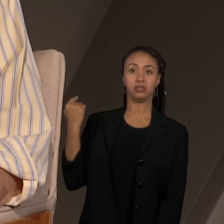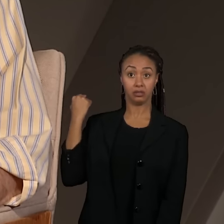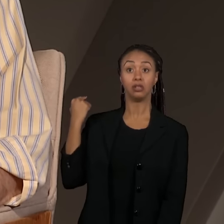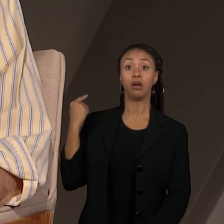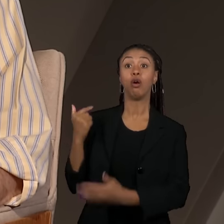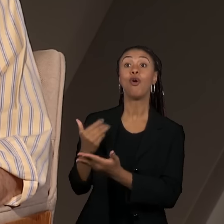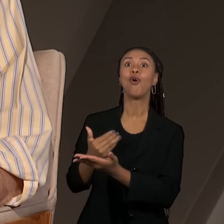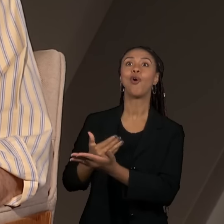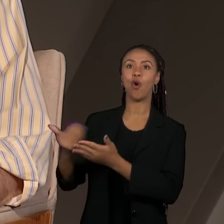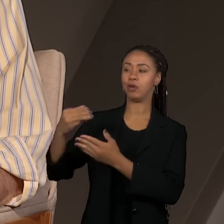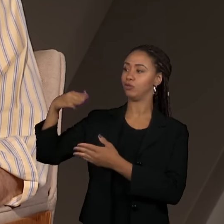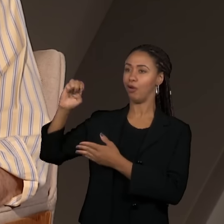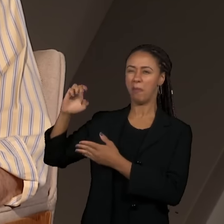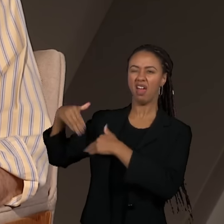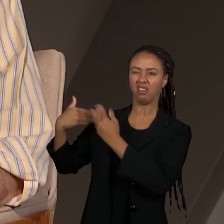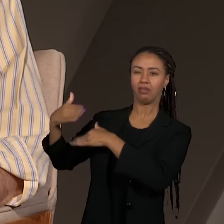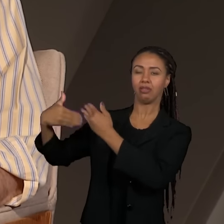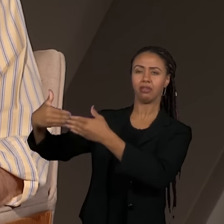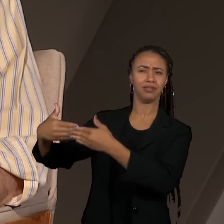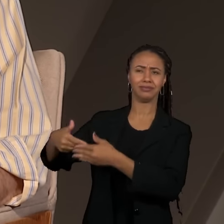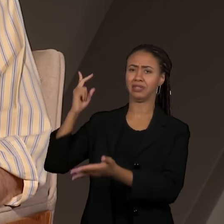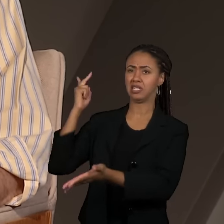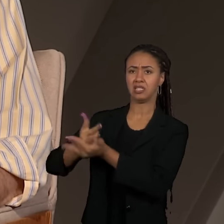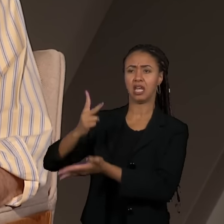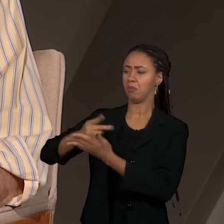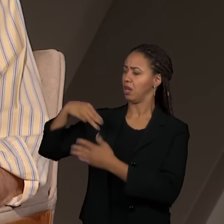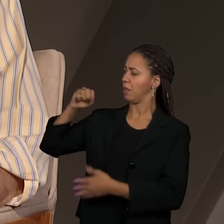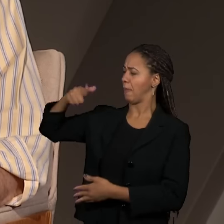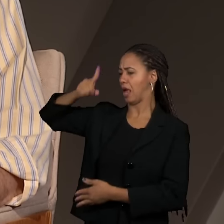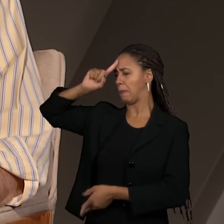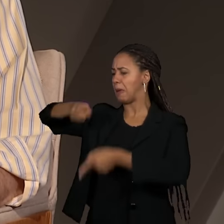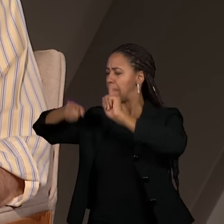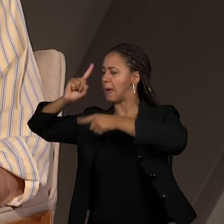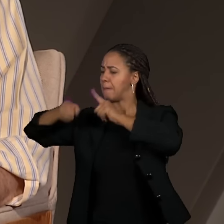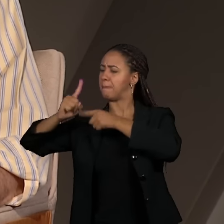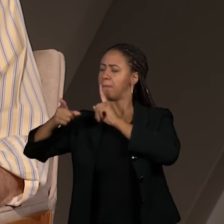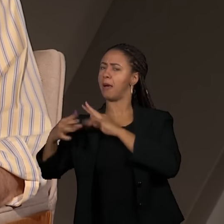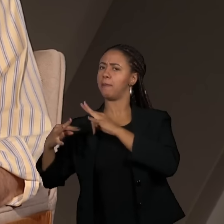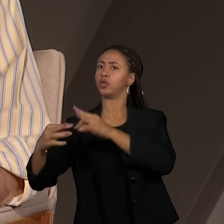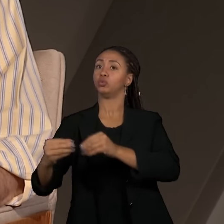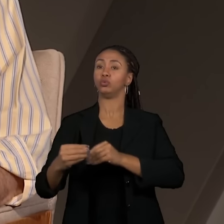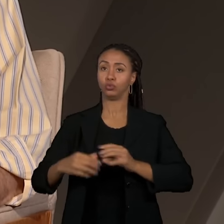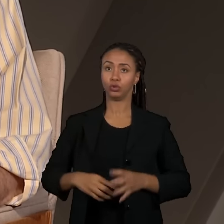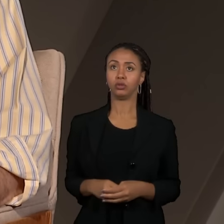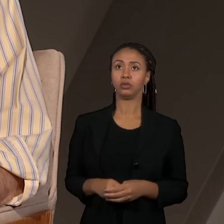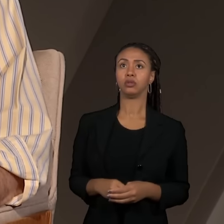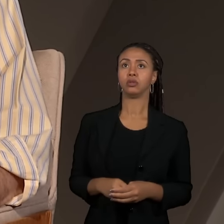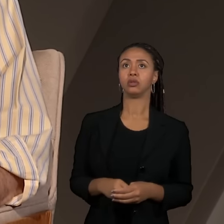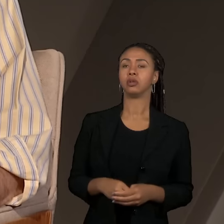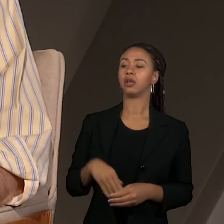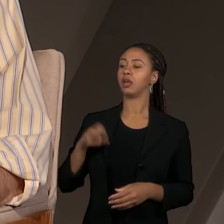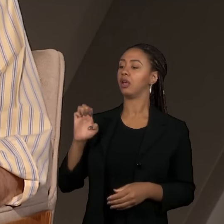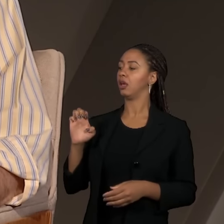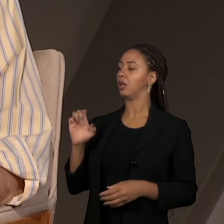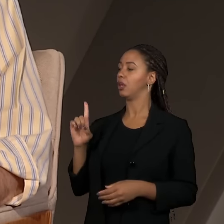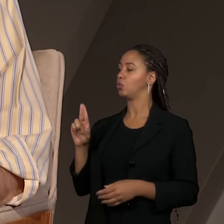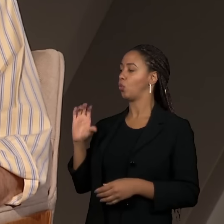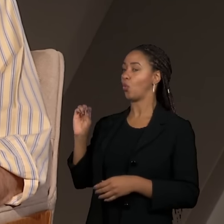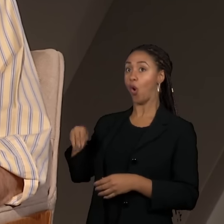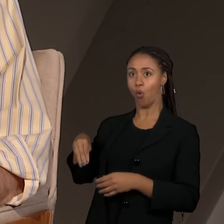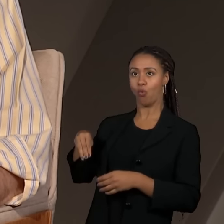a brincadeira sempre foi MEC mandando né proinfo educon né